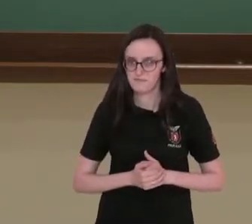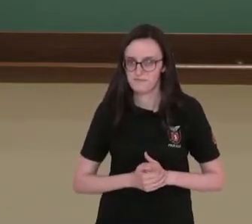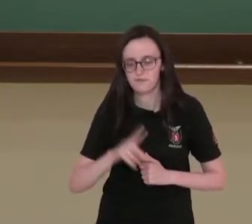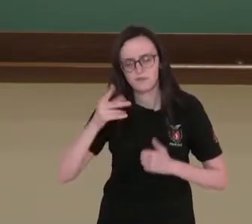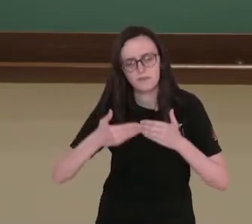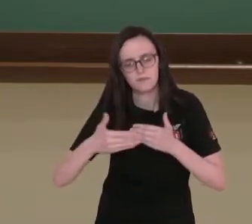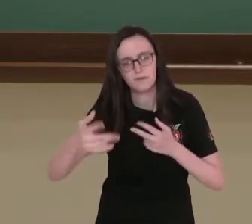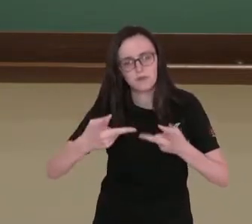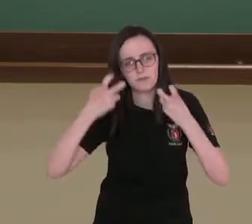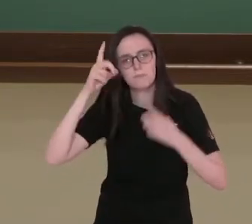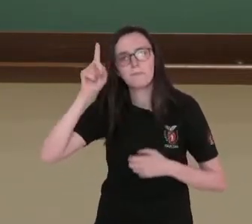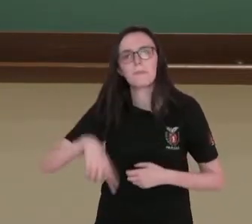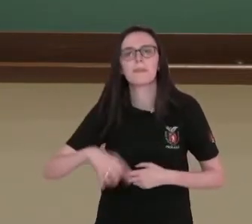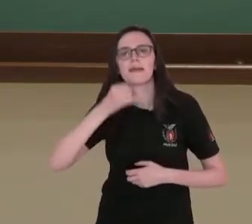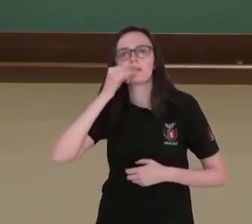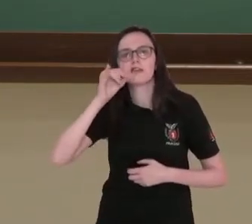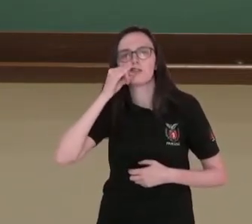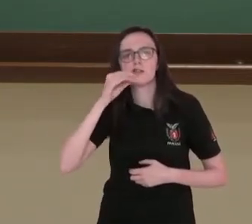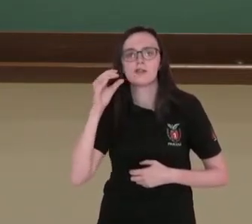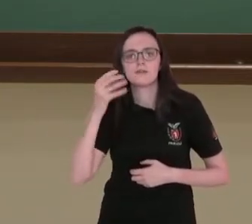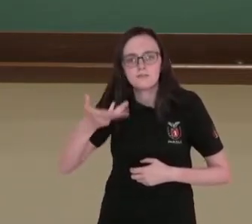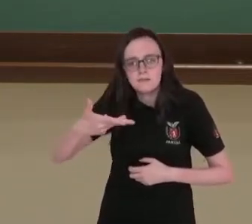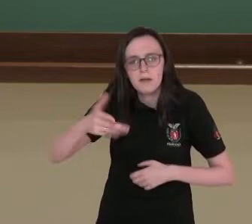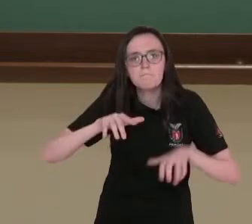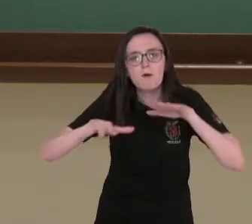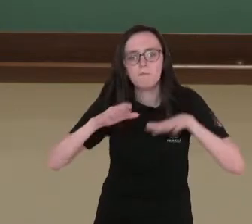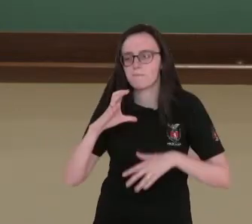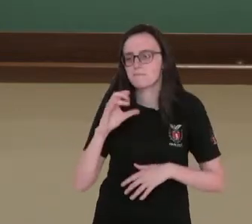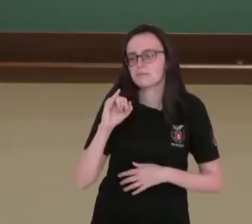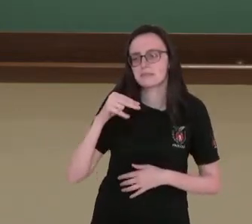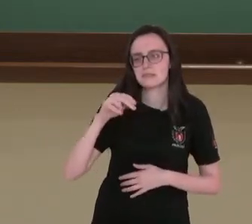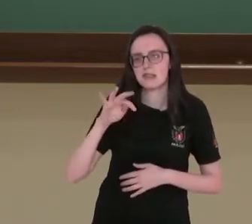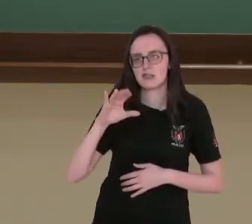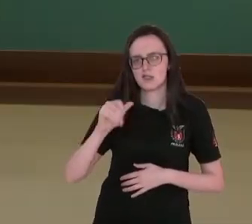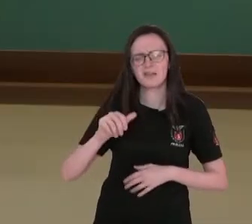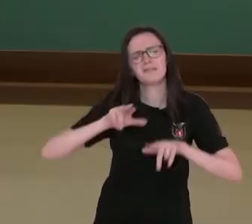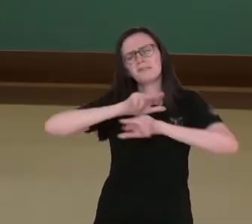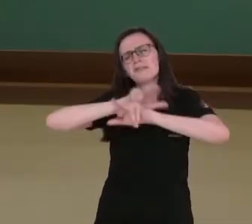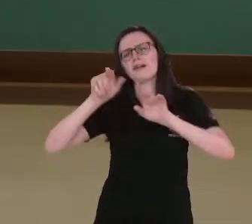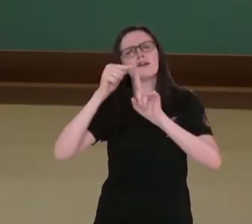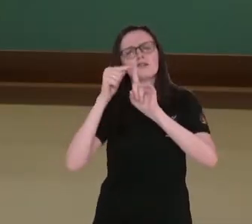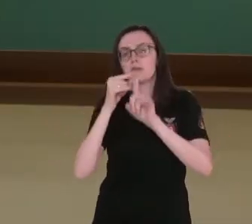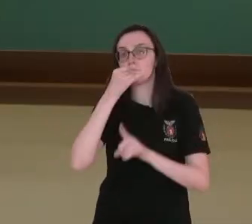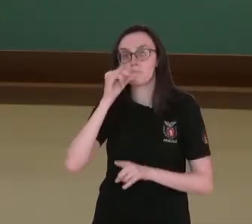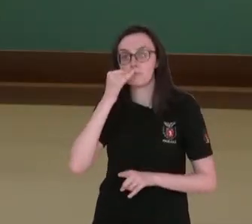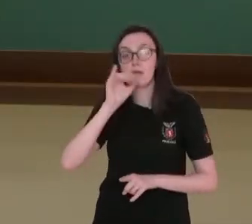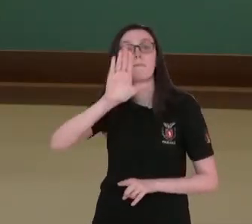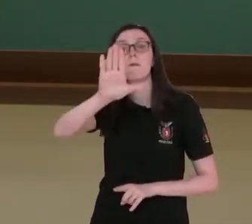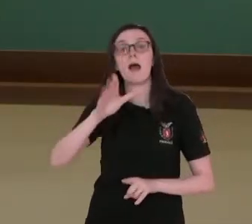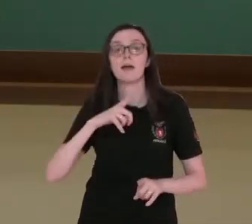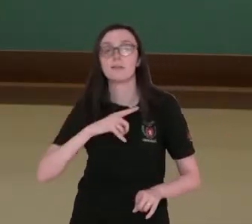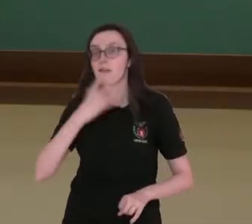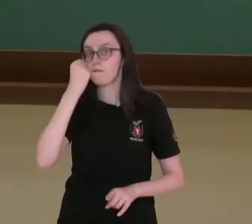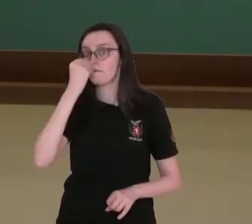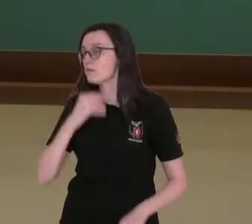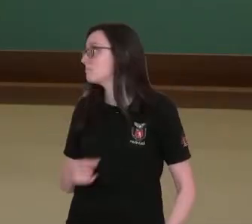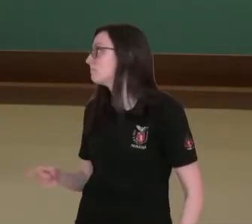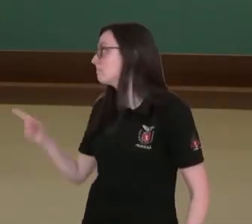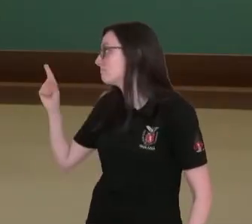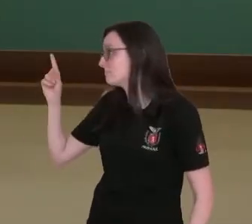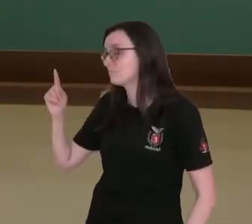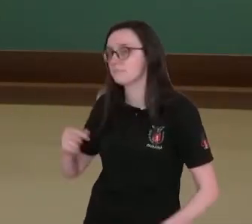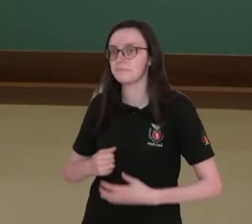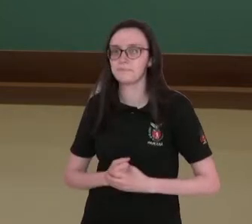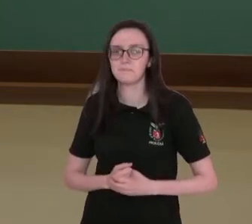ver que é a energia cinética. Então você tem vários tipos de energia. E aqui nessa figura, pessoal, nós temos